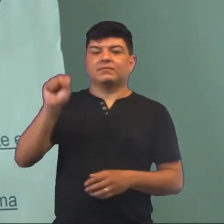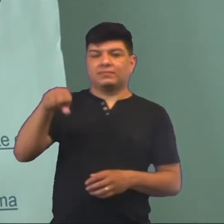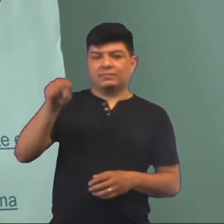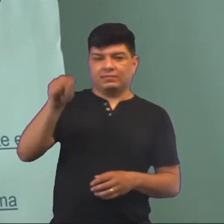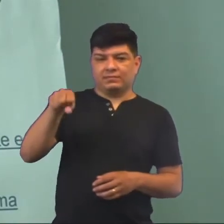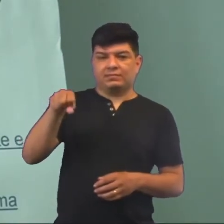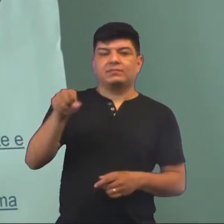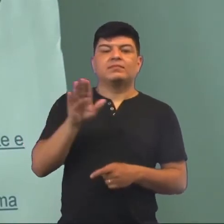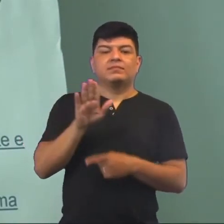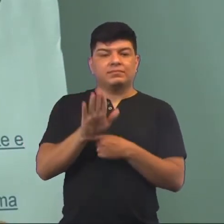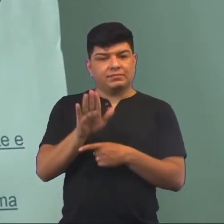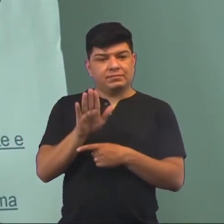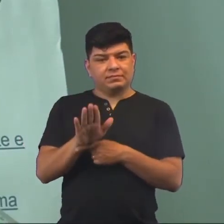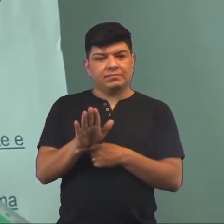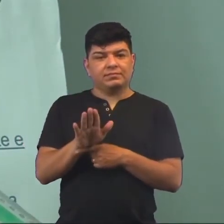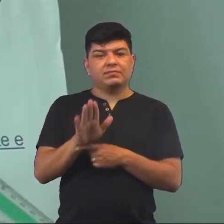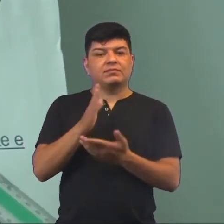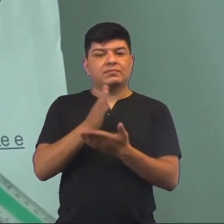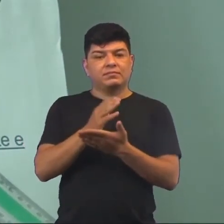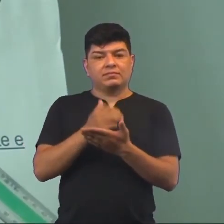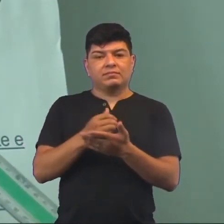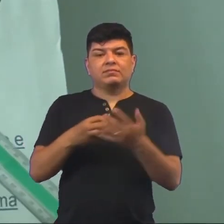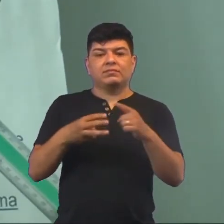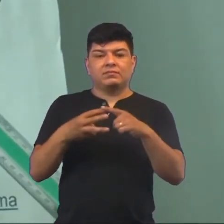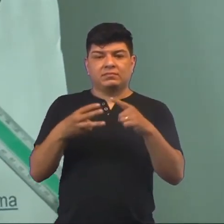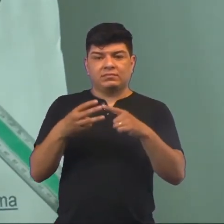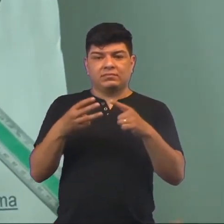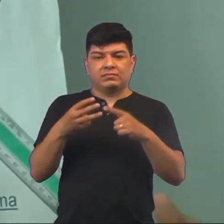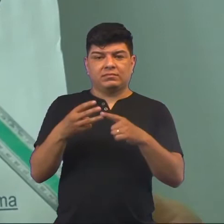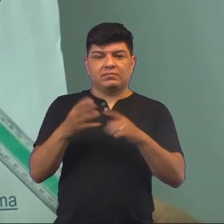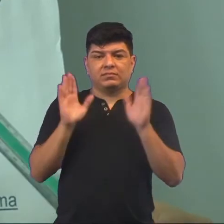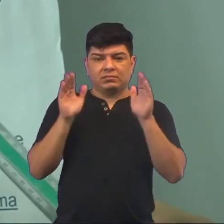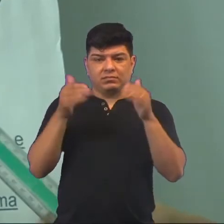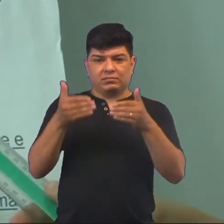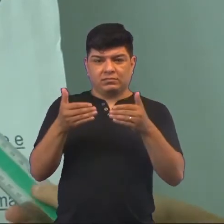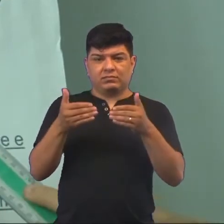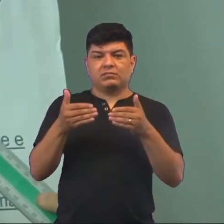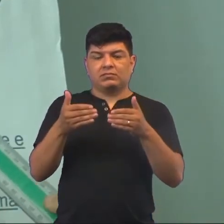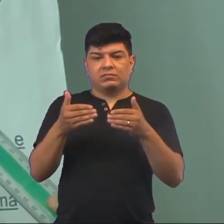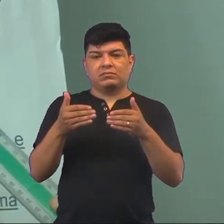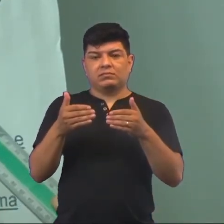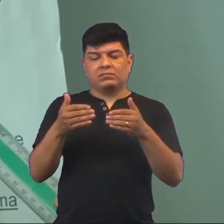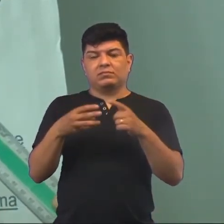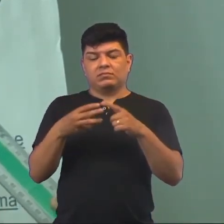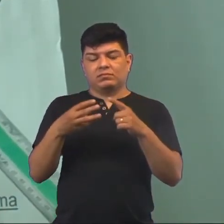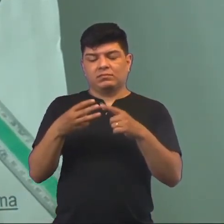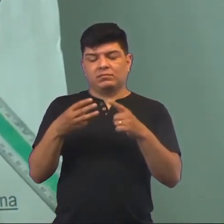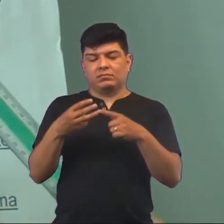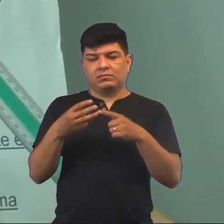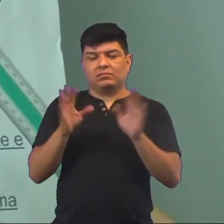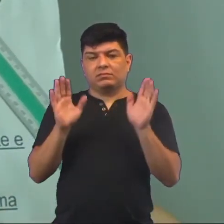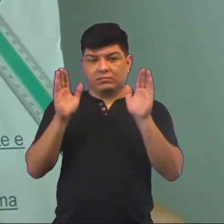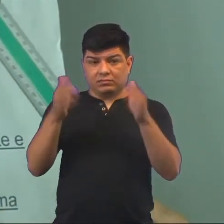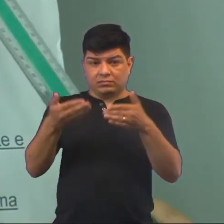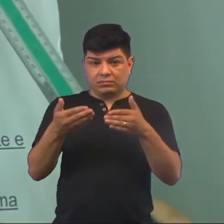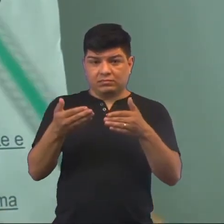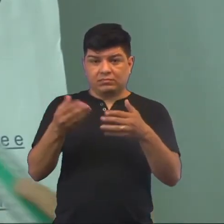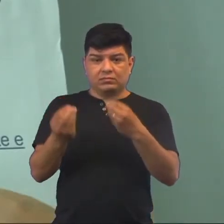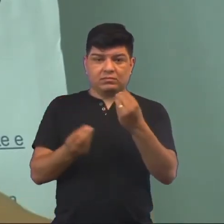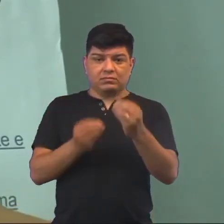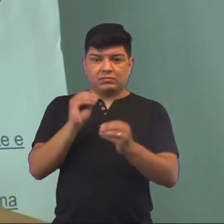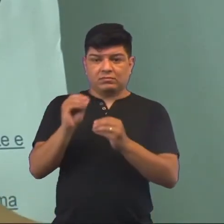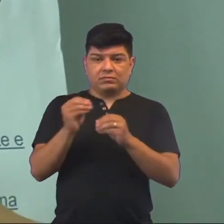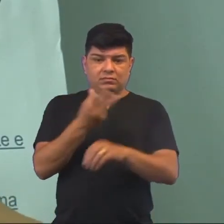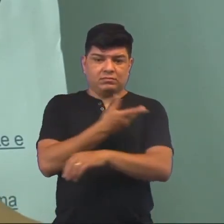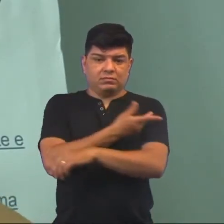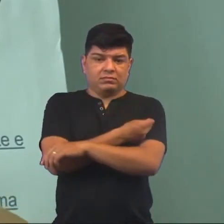Sim, ajudou, né? Sim, ó. Pois ele foi dividido em 3 etapas, em 3 partes, focando no que é